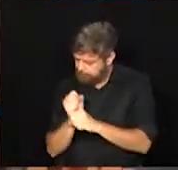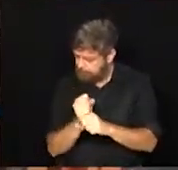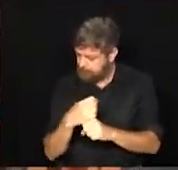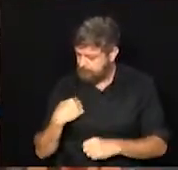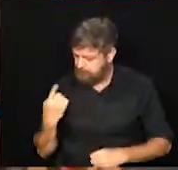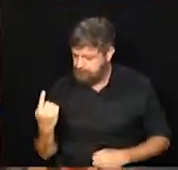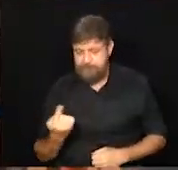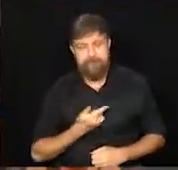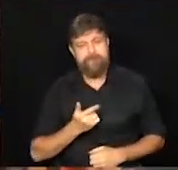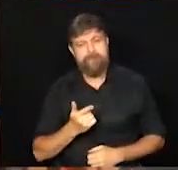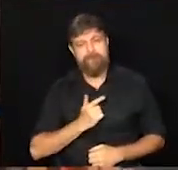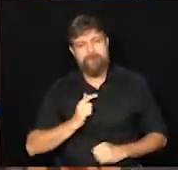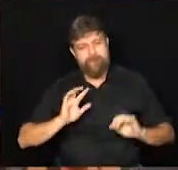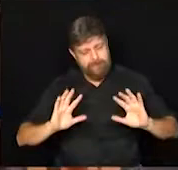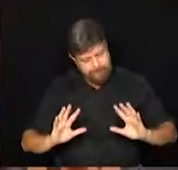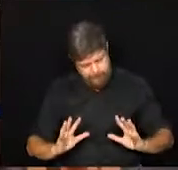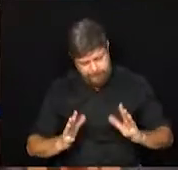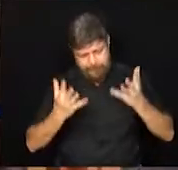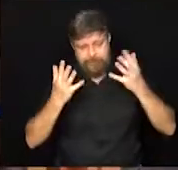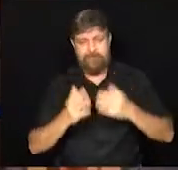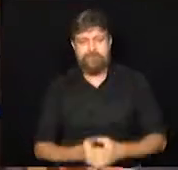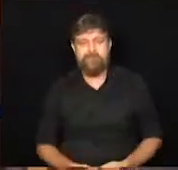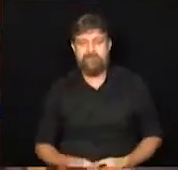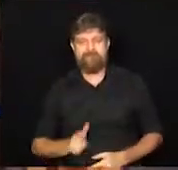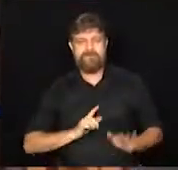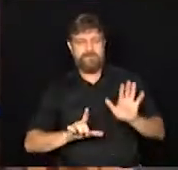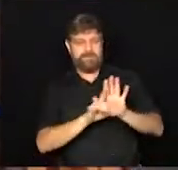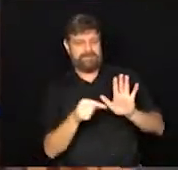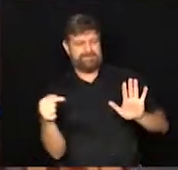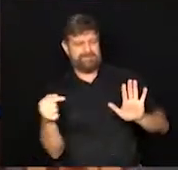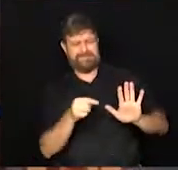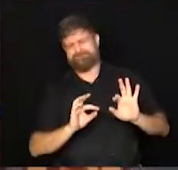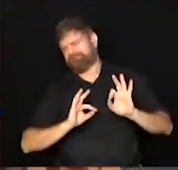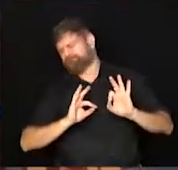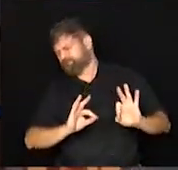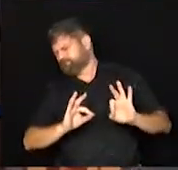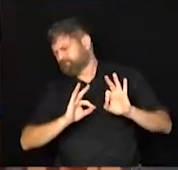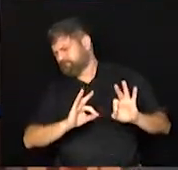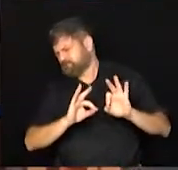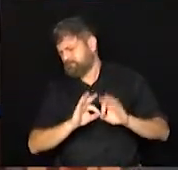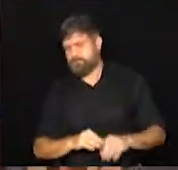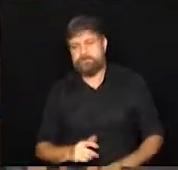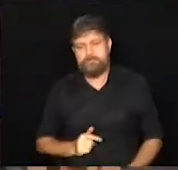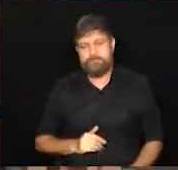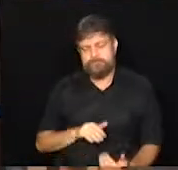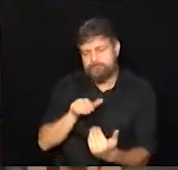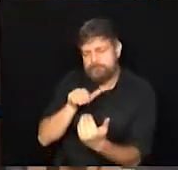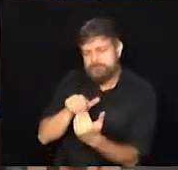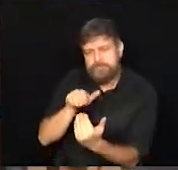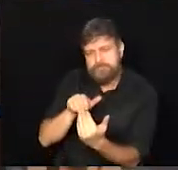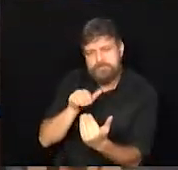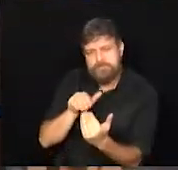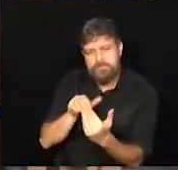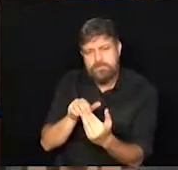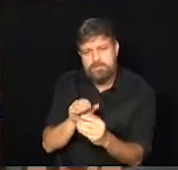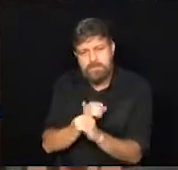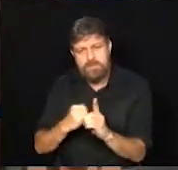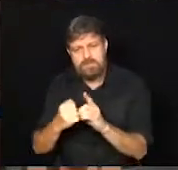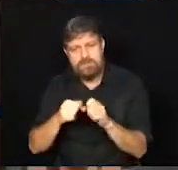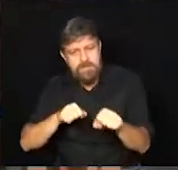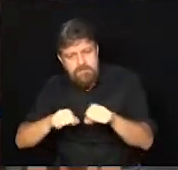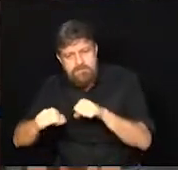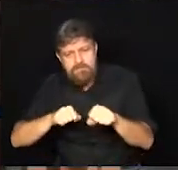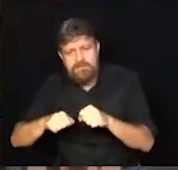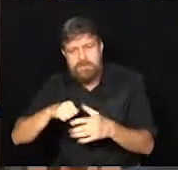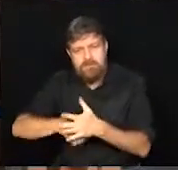tem que comemorar. Eu não vejo uma lei de tamanha sintonia, né, com o movimento social, com o movimento popular, com a